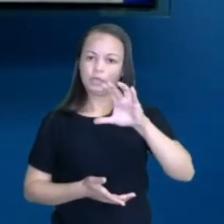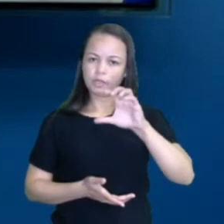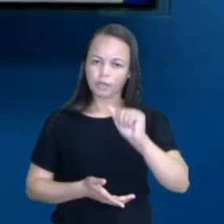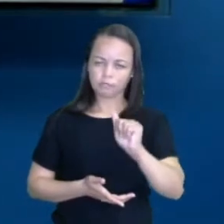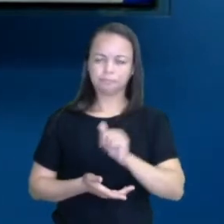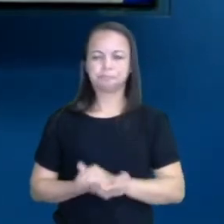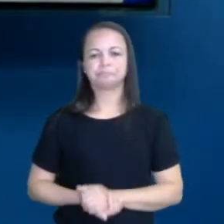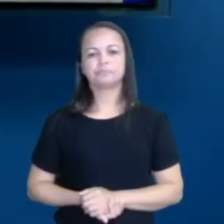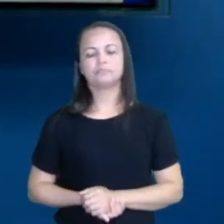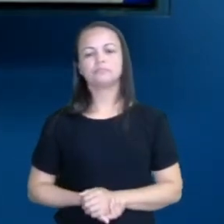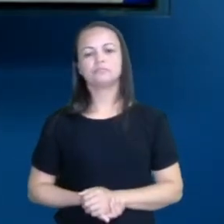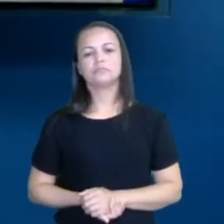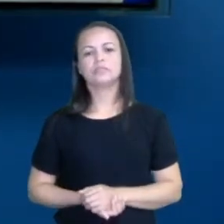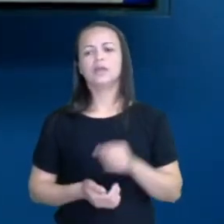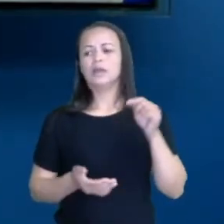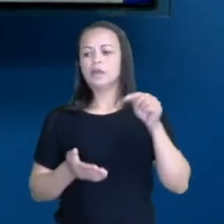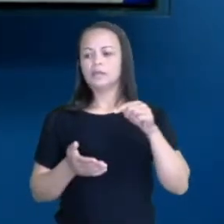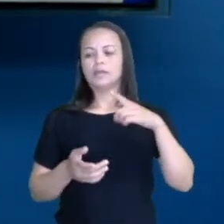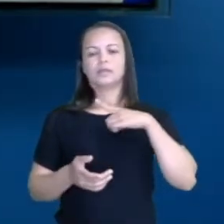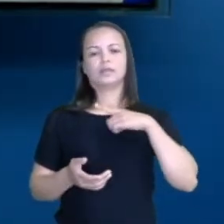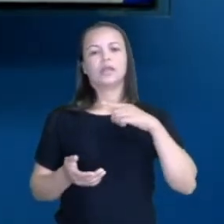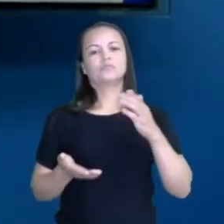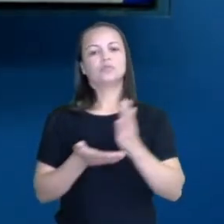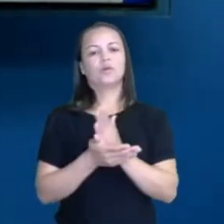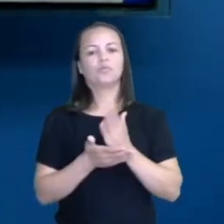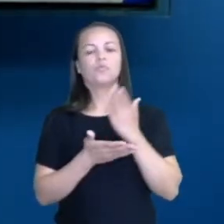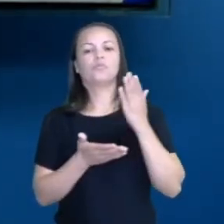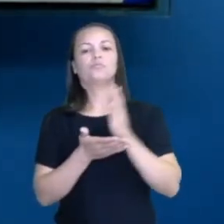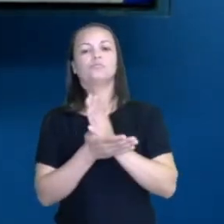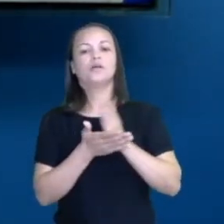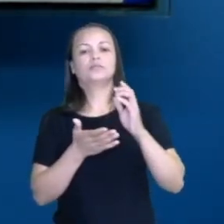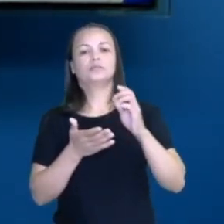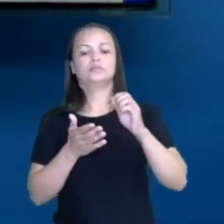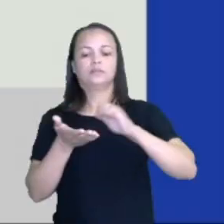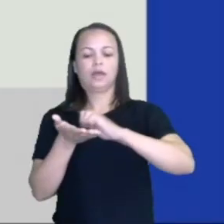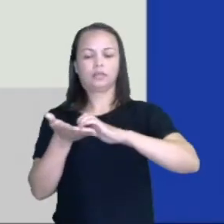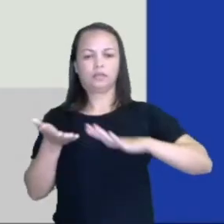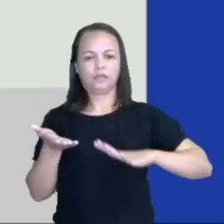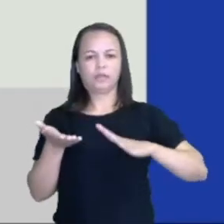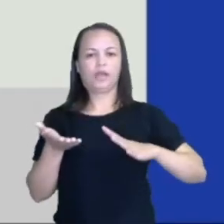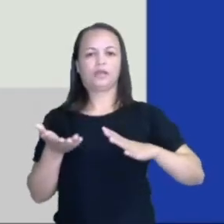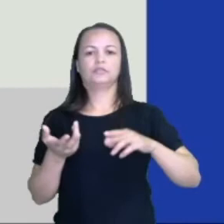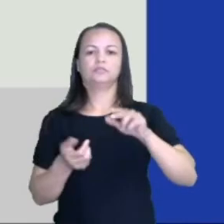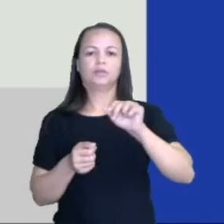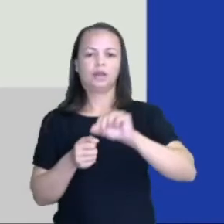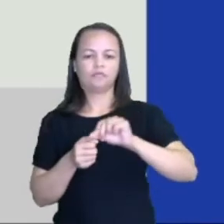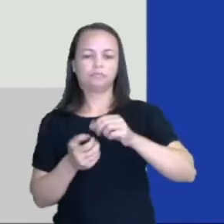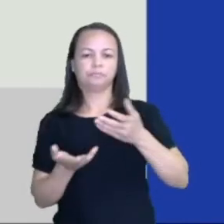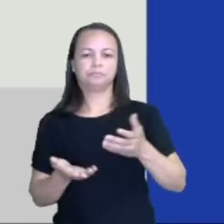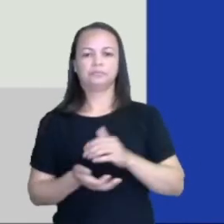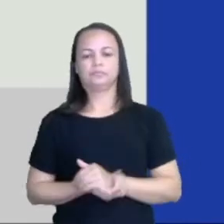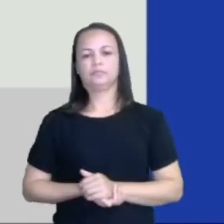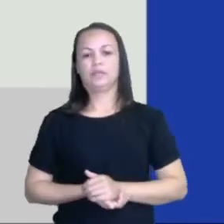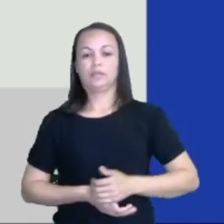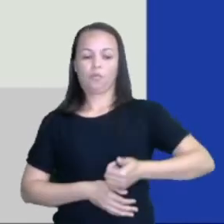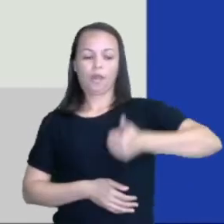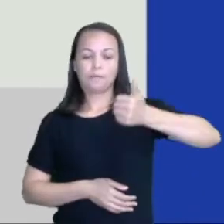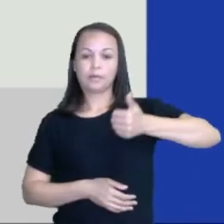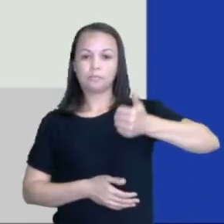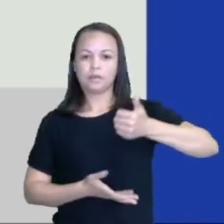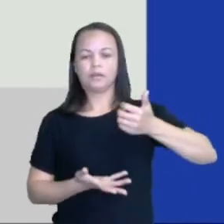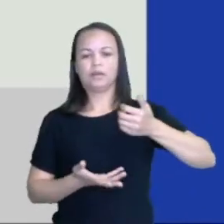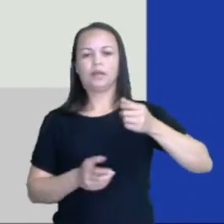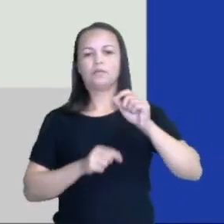E aqui algumas atividades para nós realizarmos. A primeira questão, ela traz a imagem do